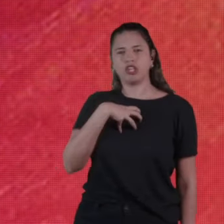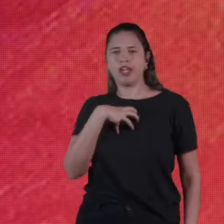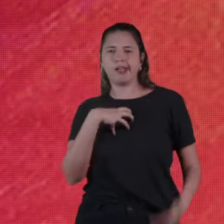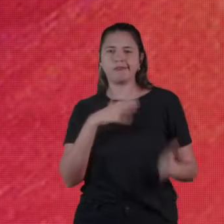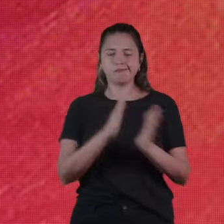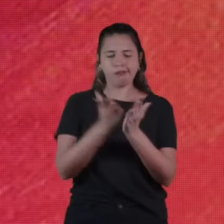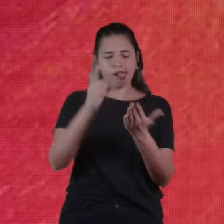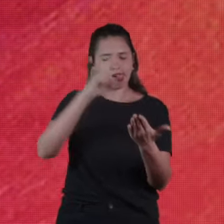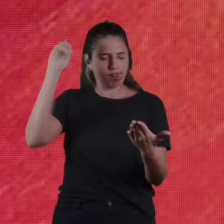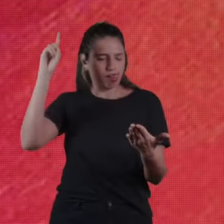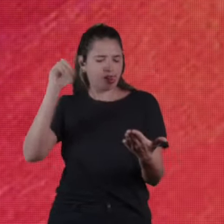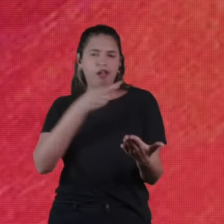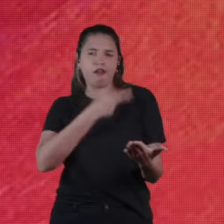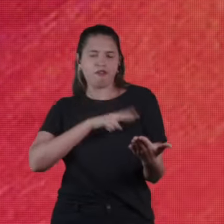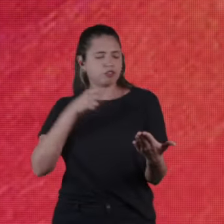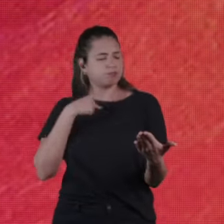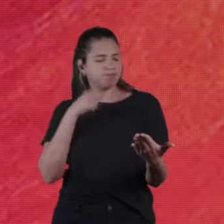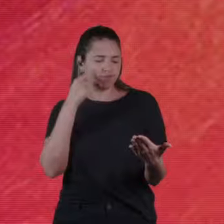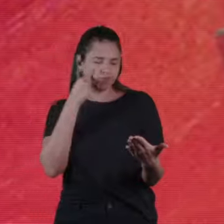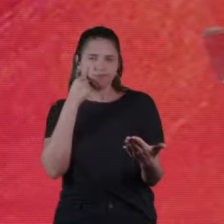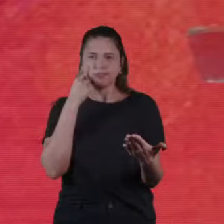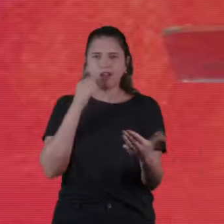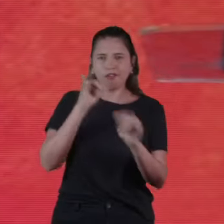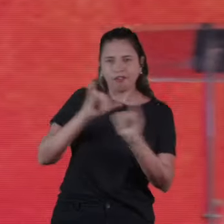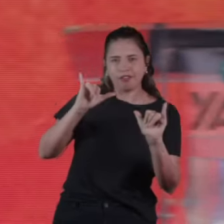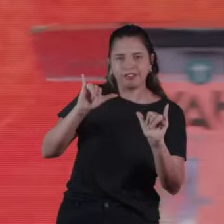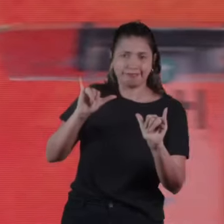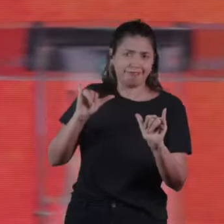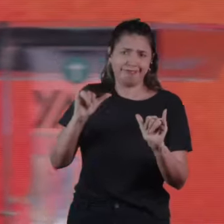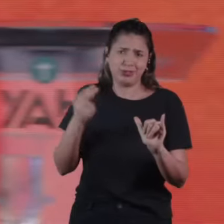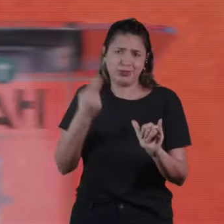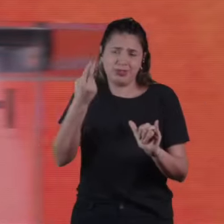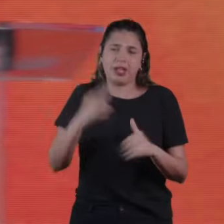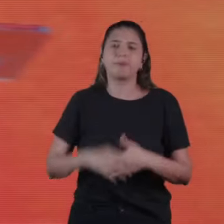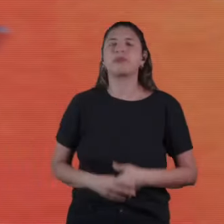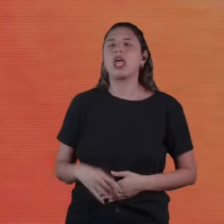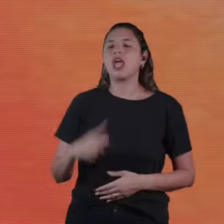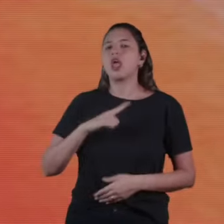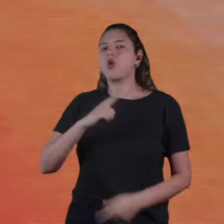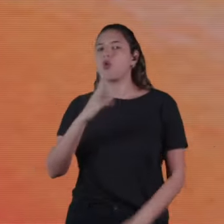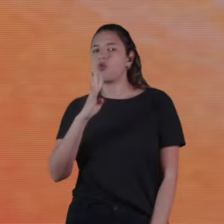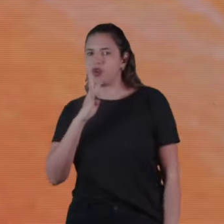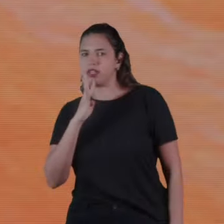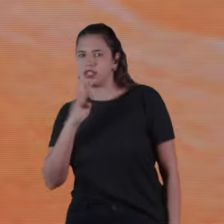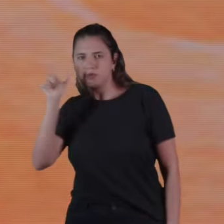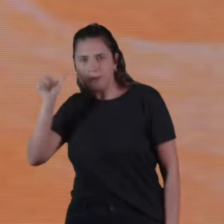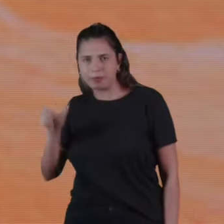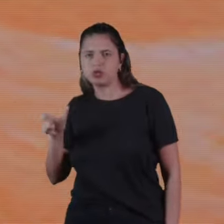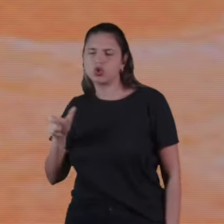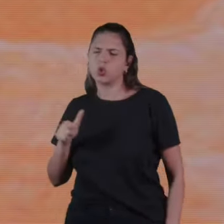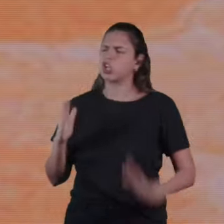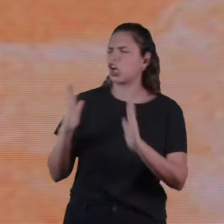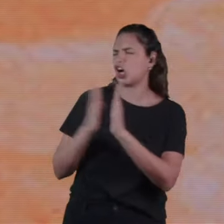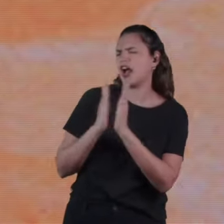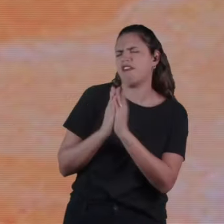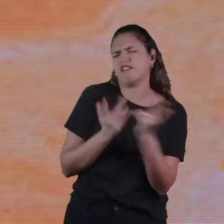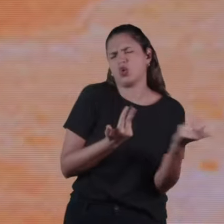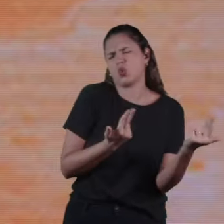religiosas? Conheci uma pessoa certa vez que sempre orava da mesma maneira, uma oração decorada, e ele